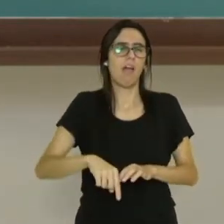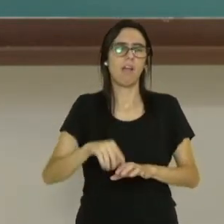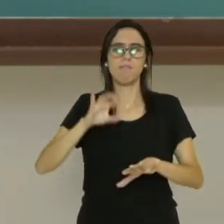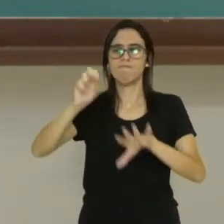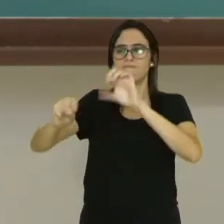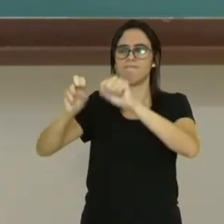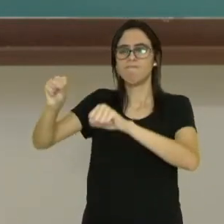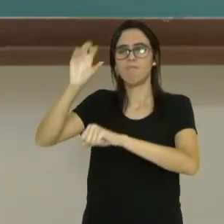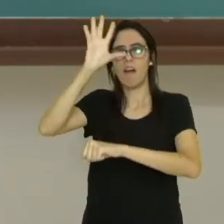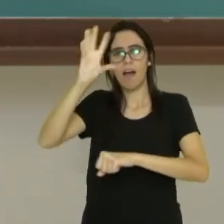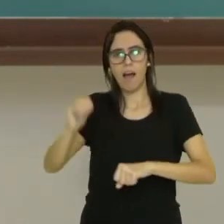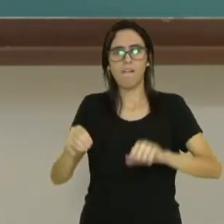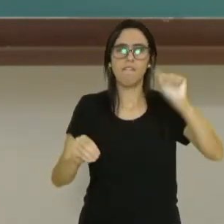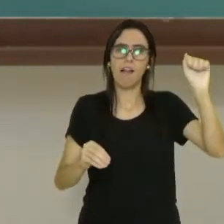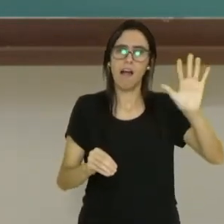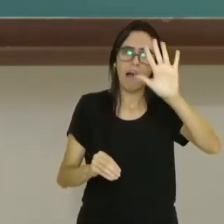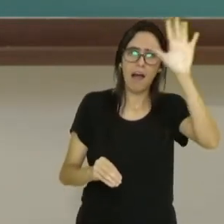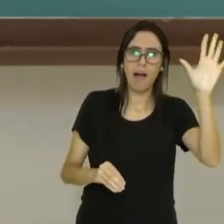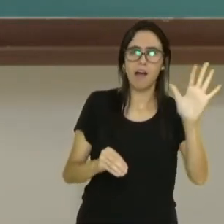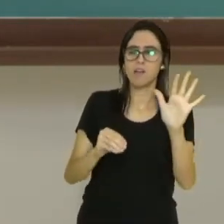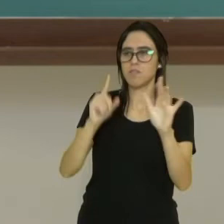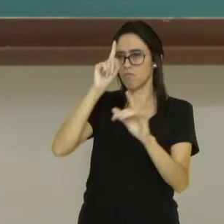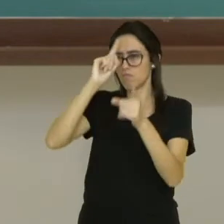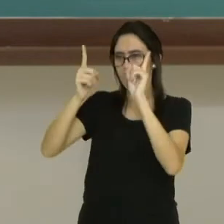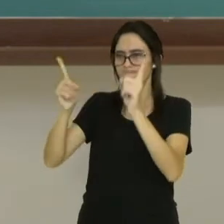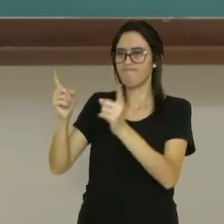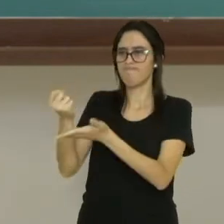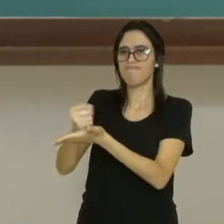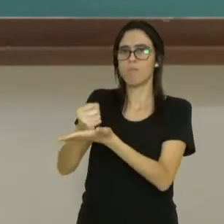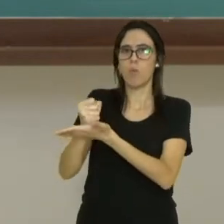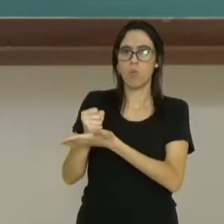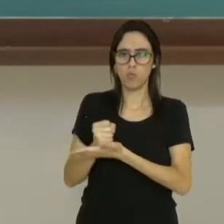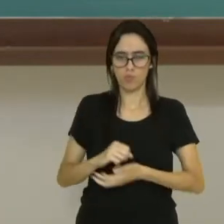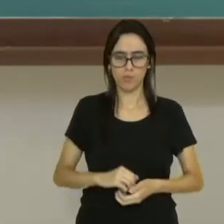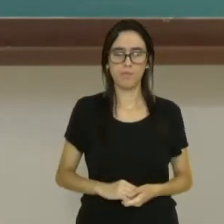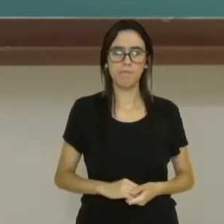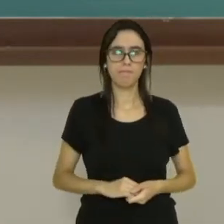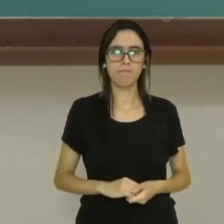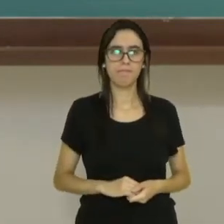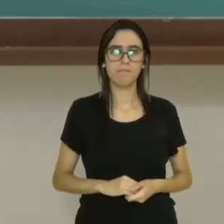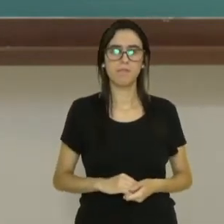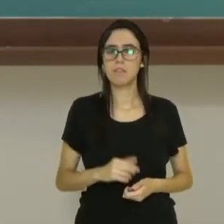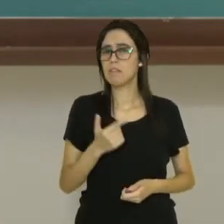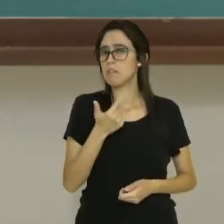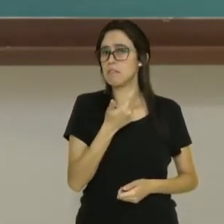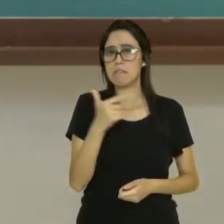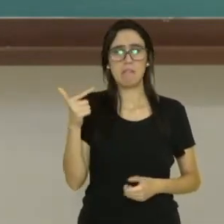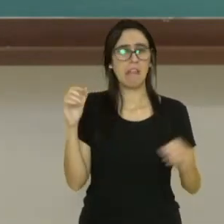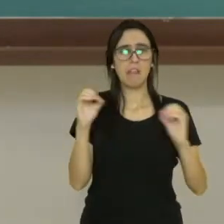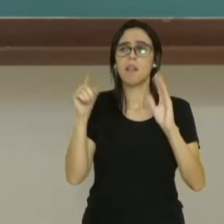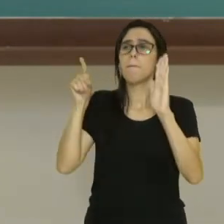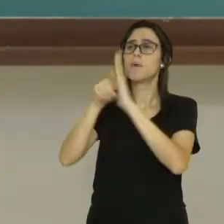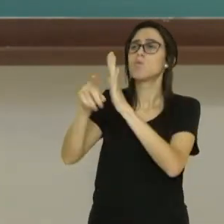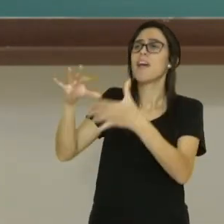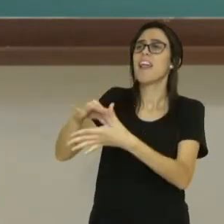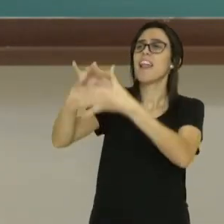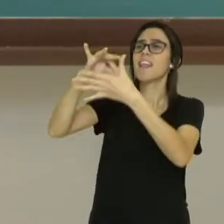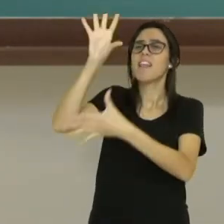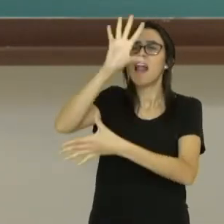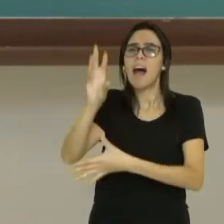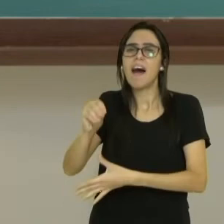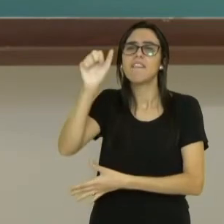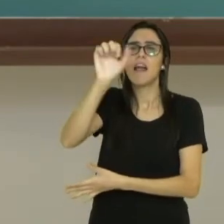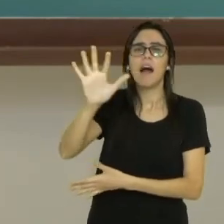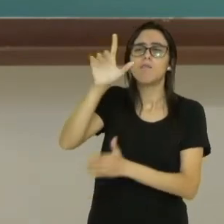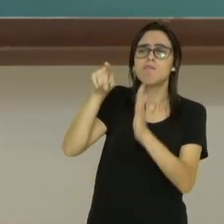justificativa para levar os africanos e asiáticos à civilização. Não houve consulta alguma às lideranças que